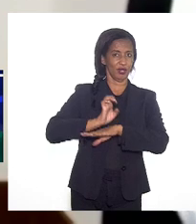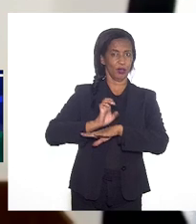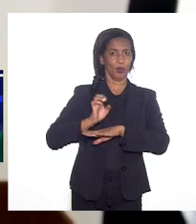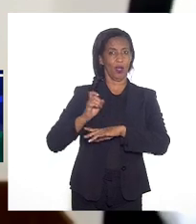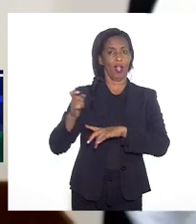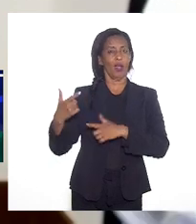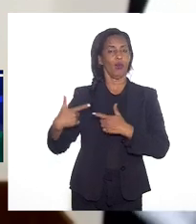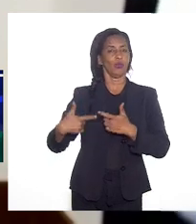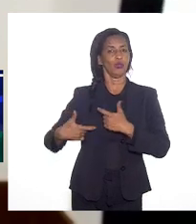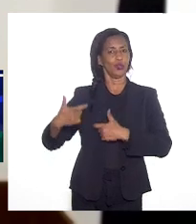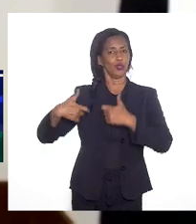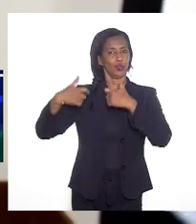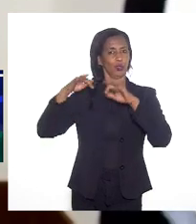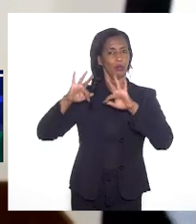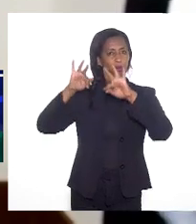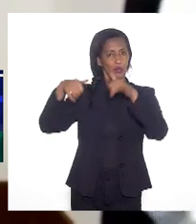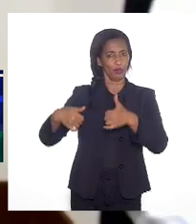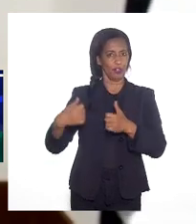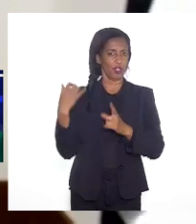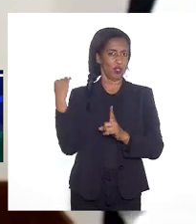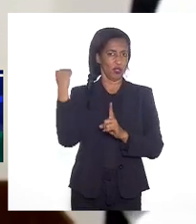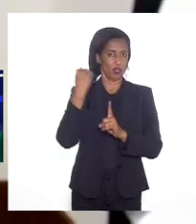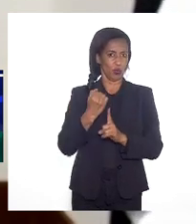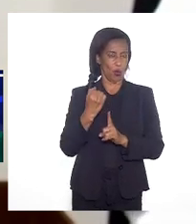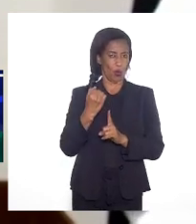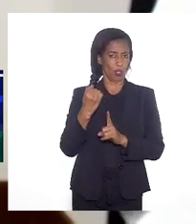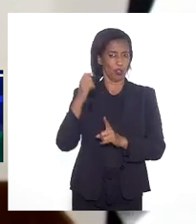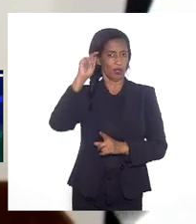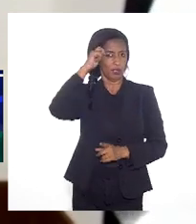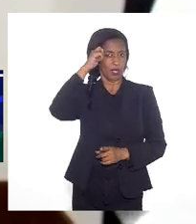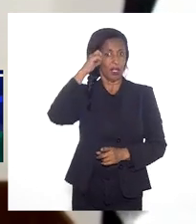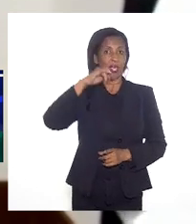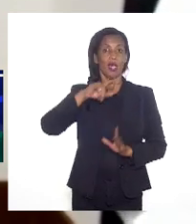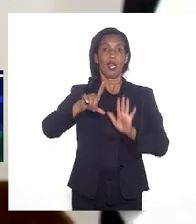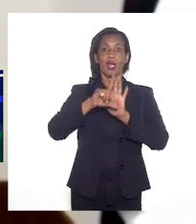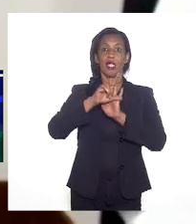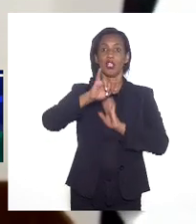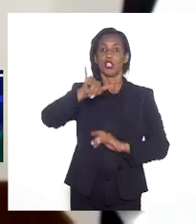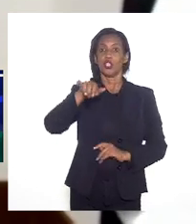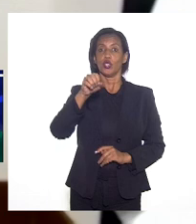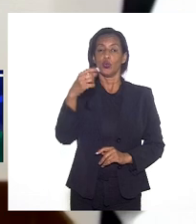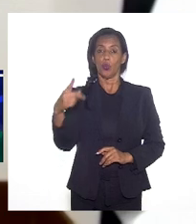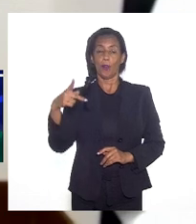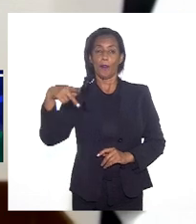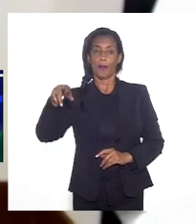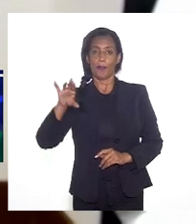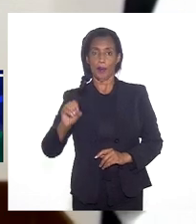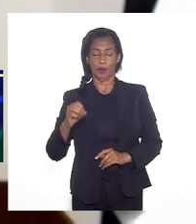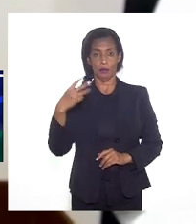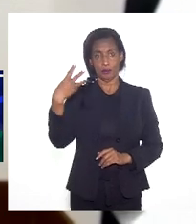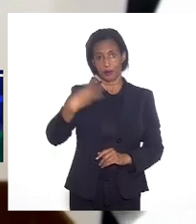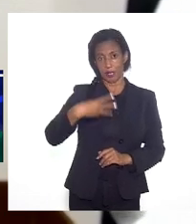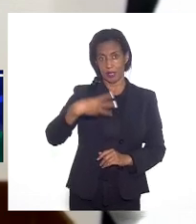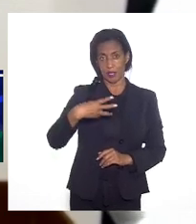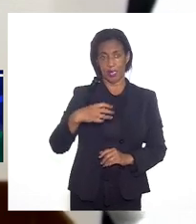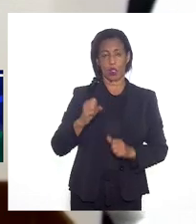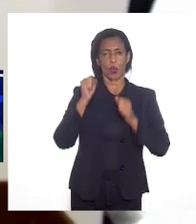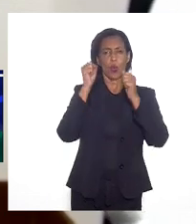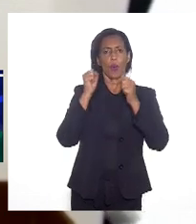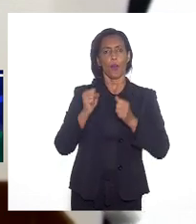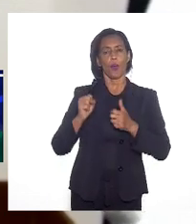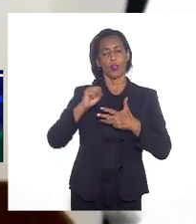Fim do Genocídio da Juventude Negra no Estado do Rio de Janeiro. Lei João Pedro. Artigo 3º, o Poder Executivo